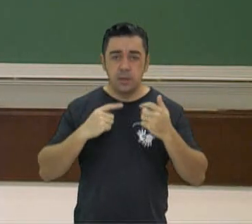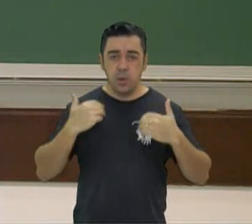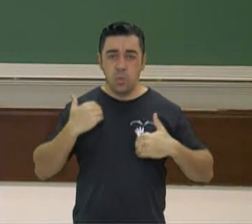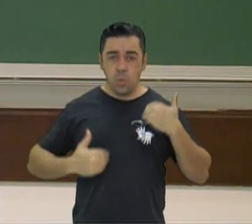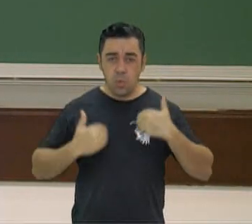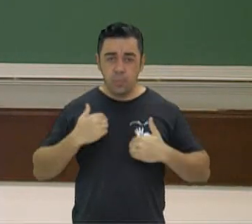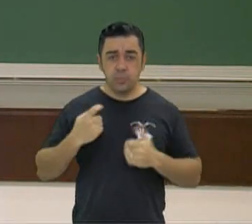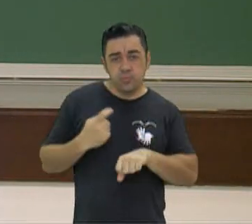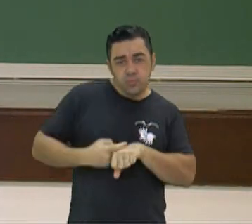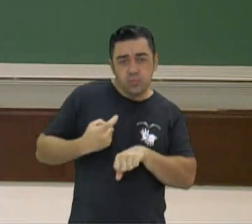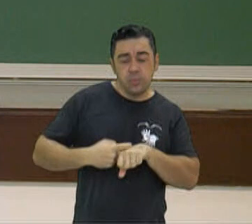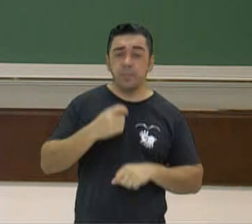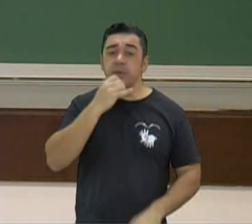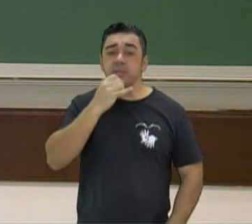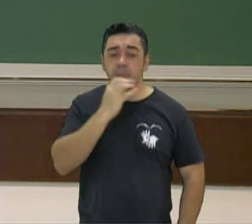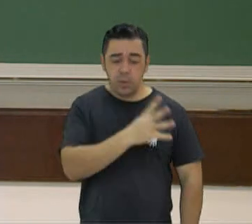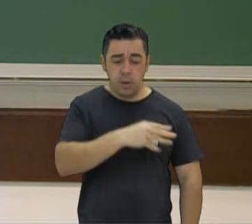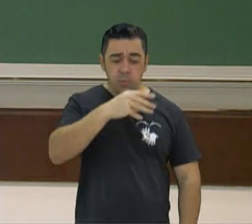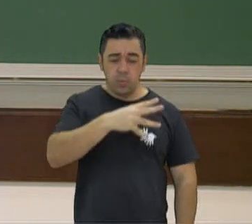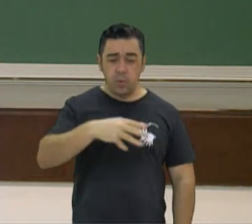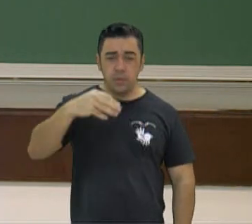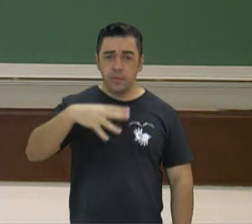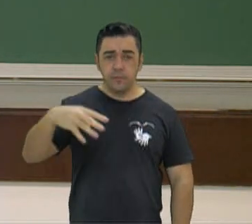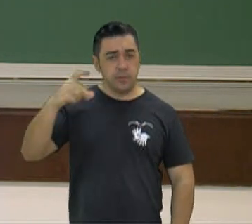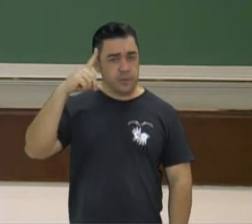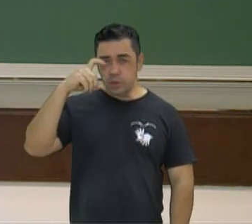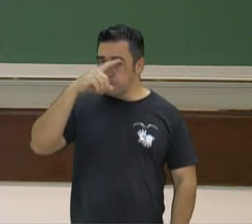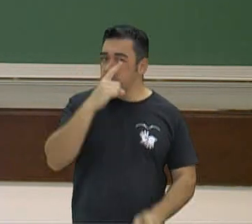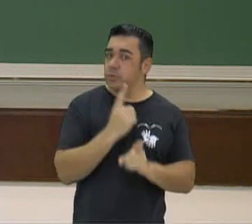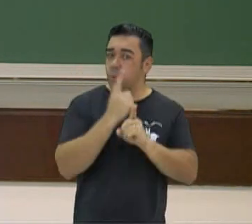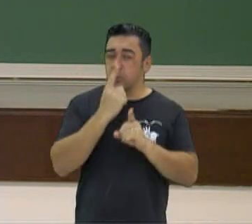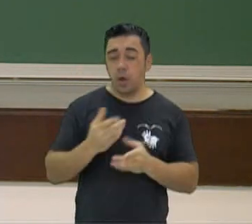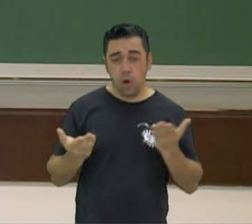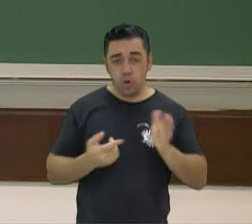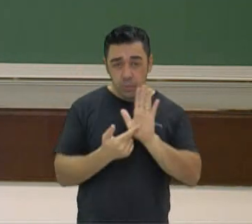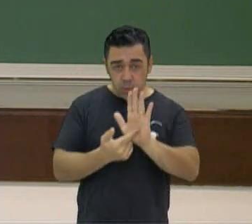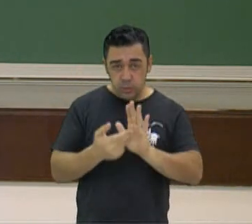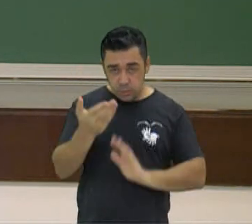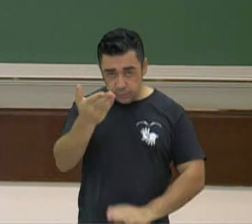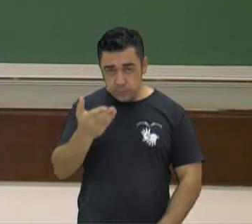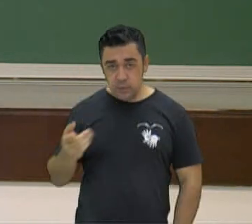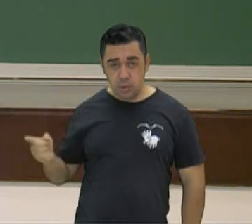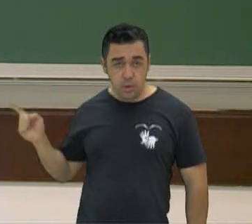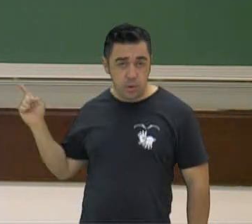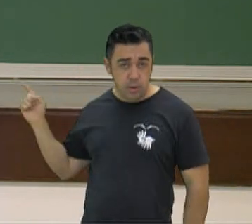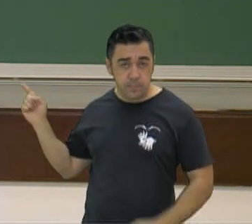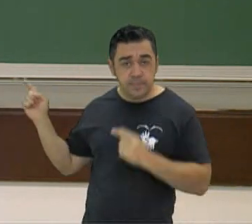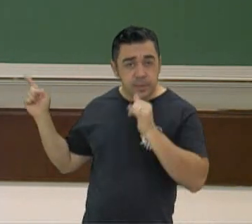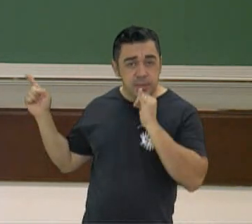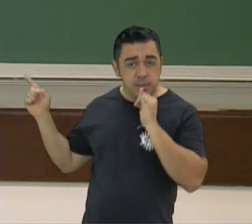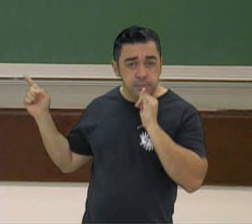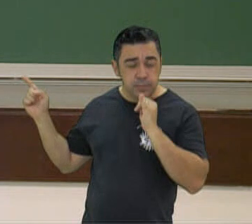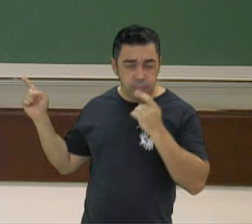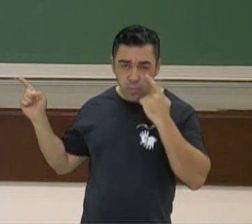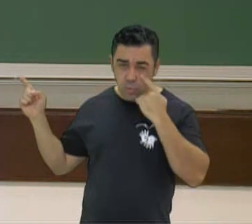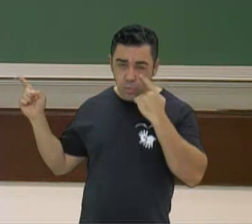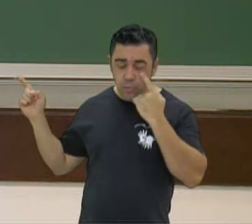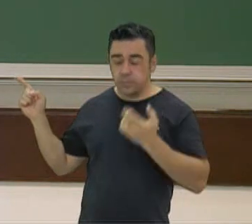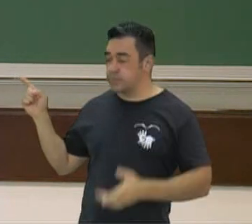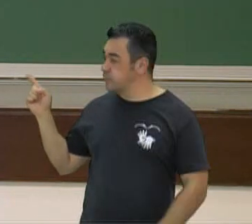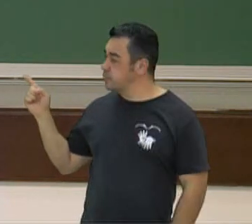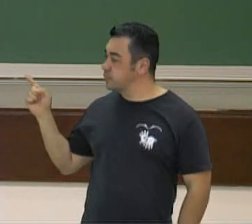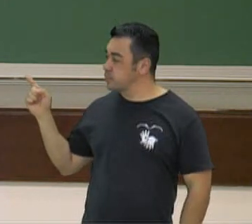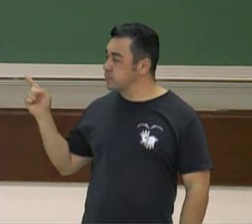é inteiro mole, dificilmente a gente vai encontrar um fóssil dela, tá? Eu trouxe para vocês aqui alguns exemplos, né? Então vejam esse aqui, por